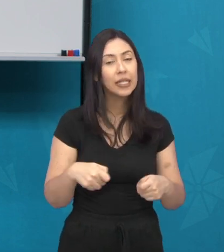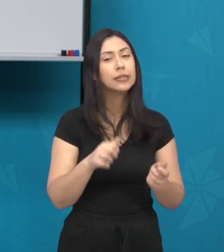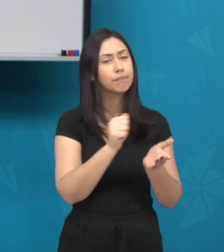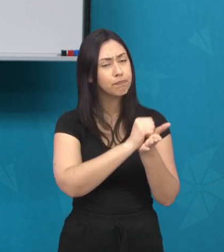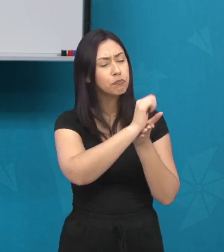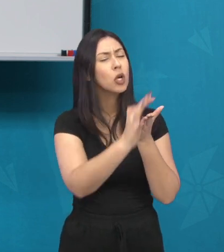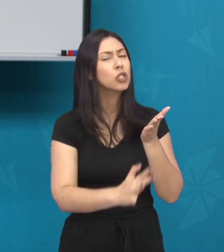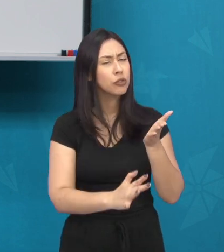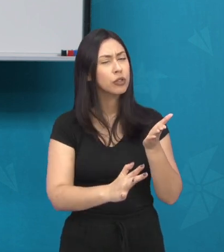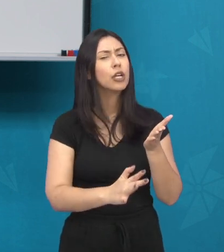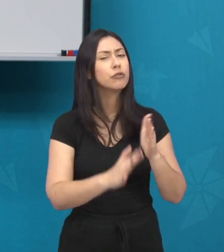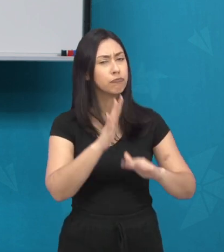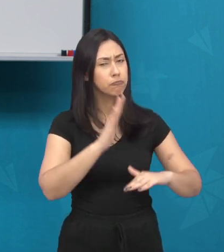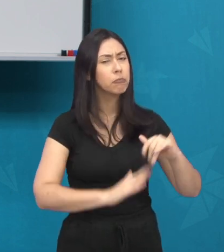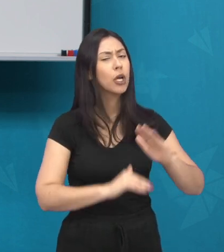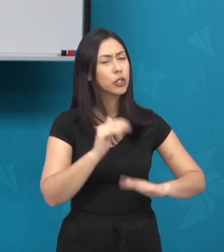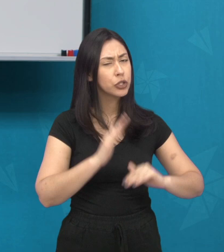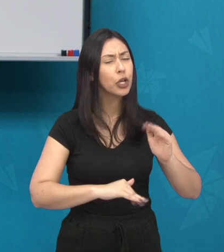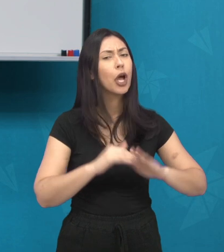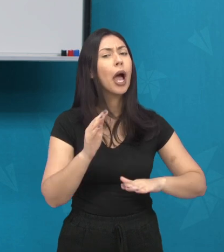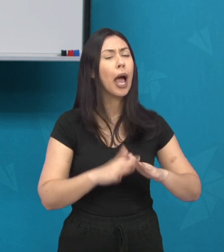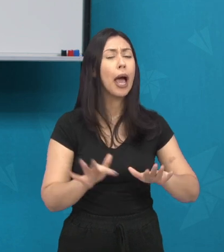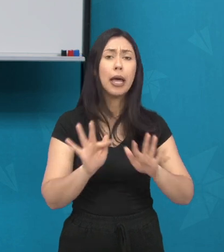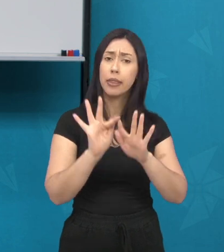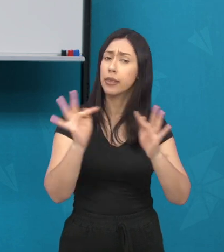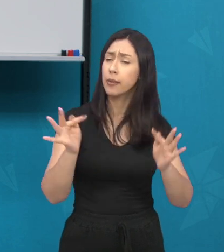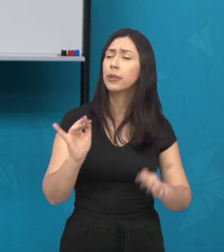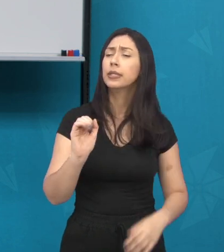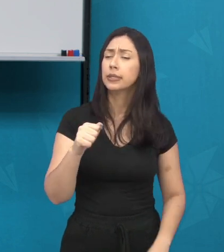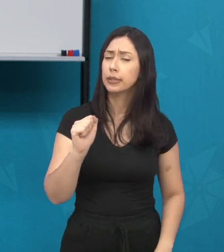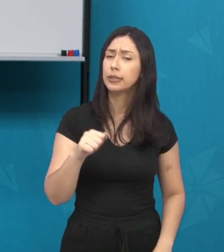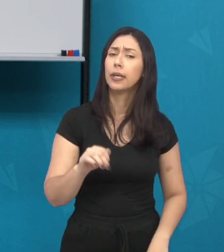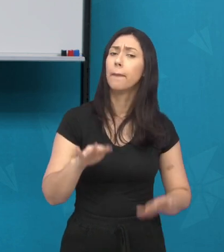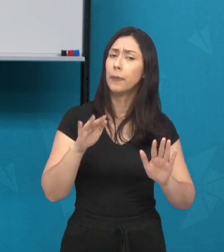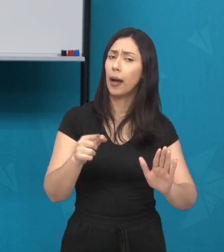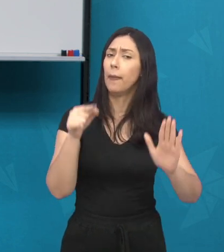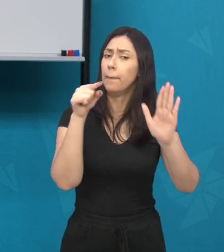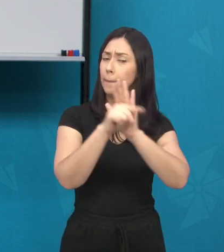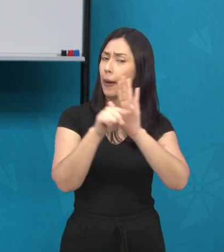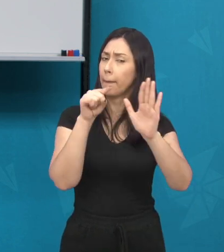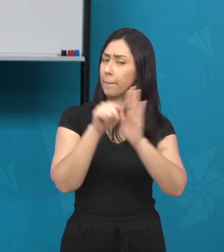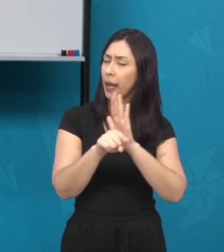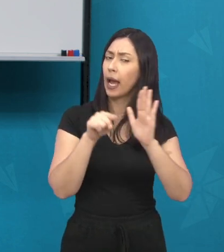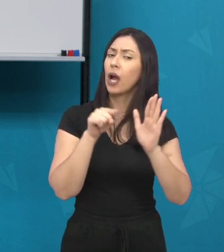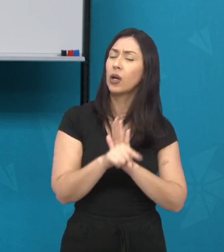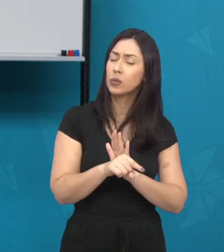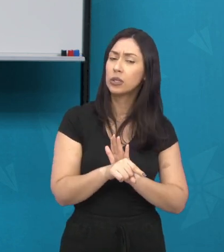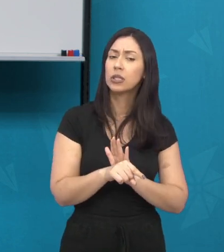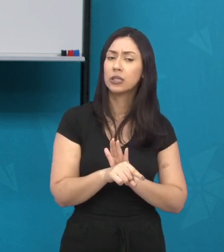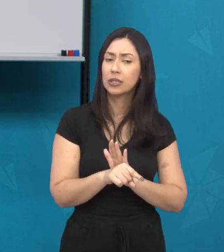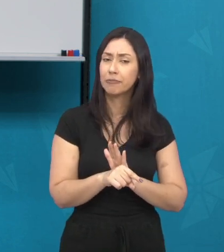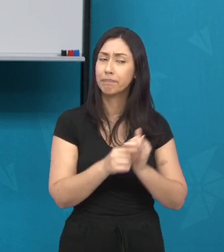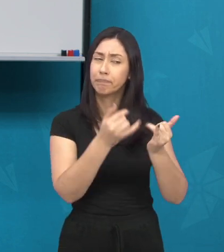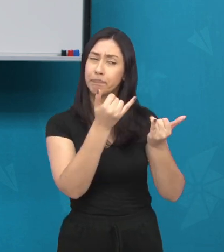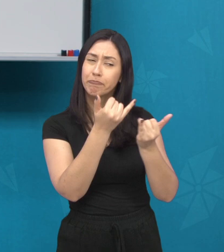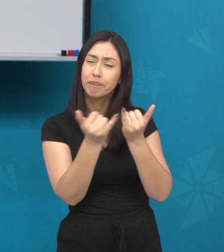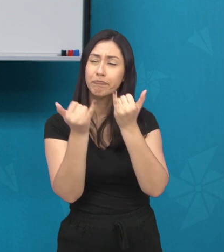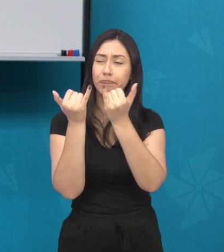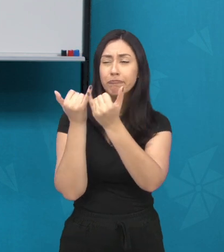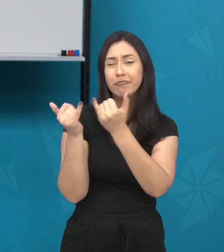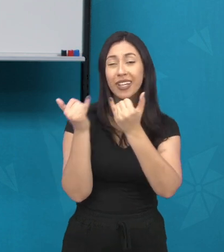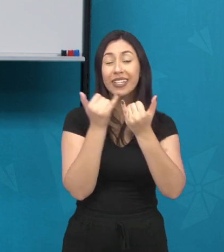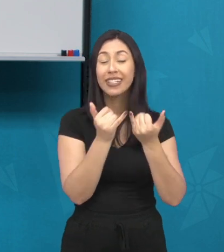fazer muita questão apesar de simples os assuntos se repetem as questões elas vão ficando